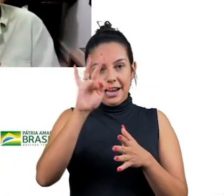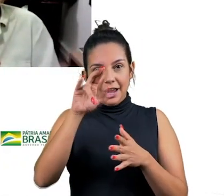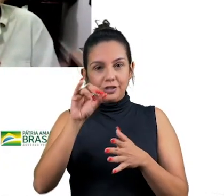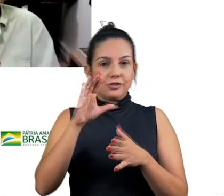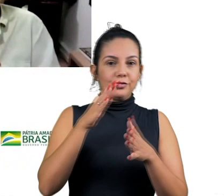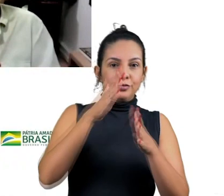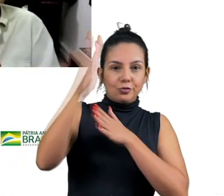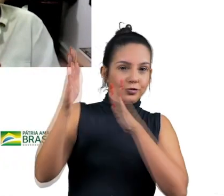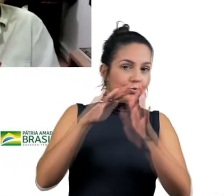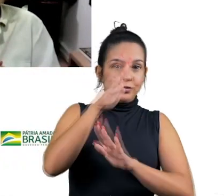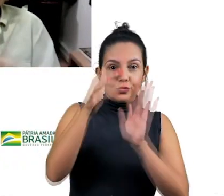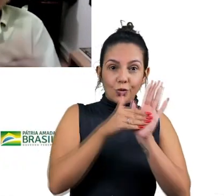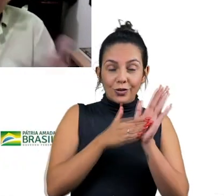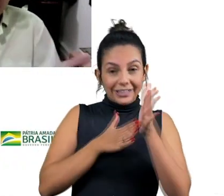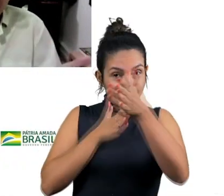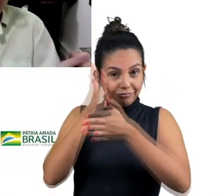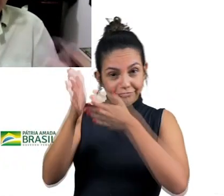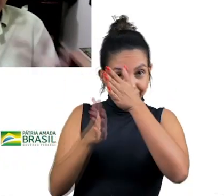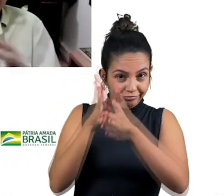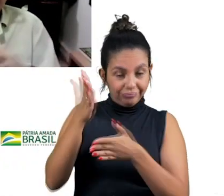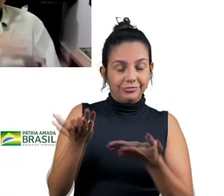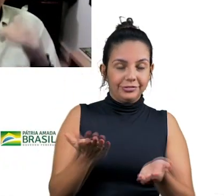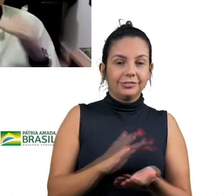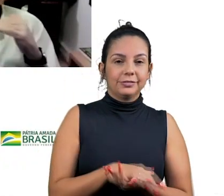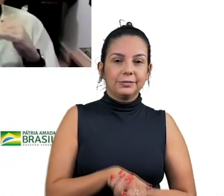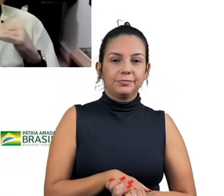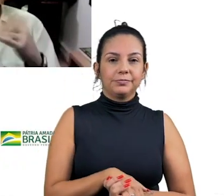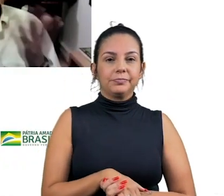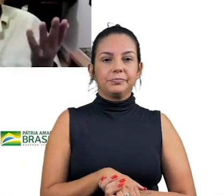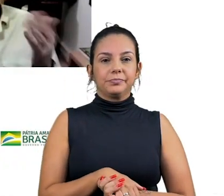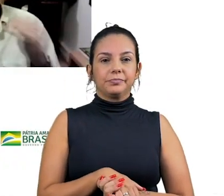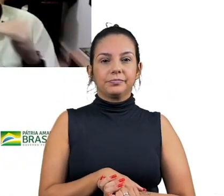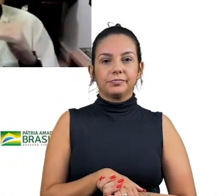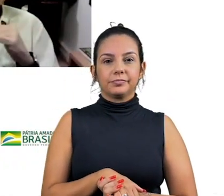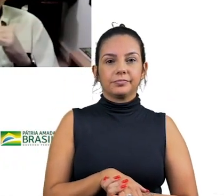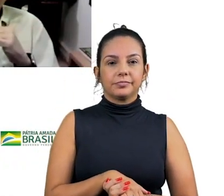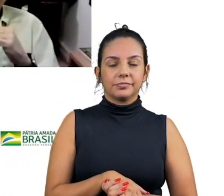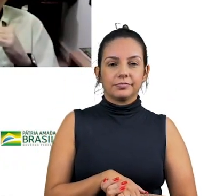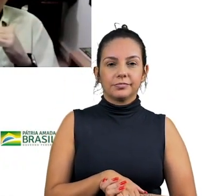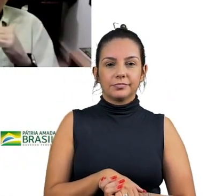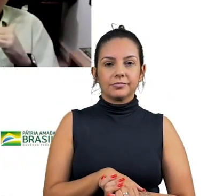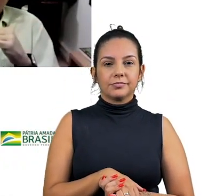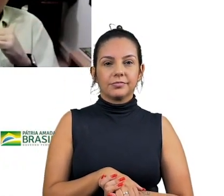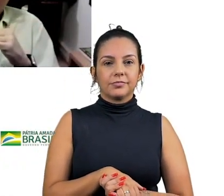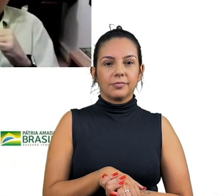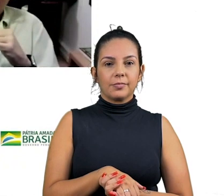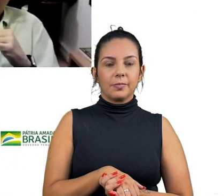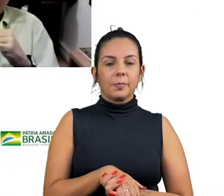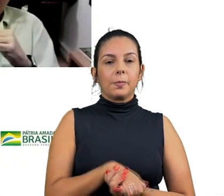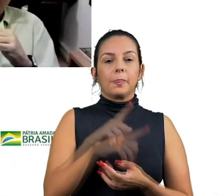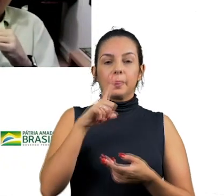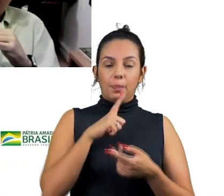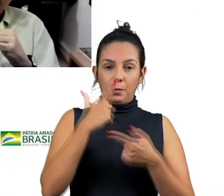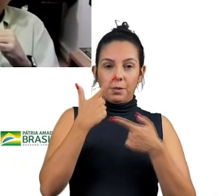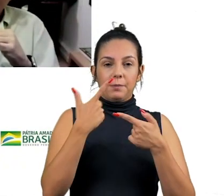cubanos são todos de direita. Pois é. Em Miami. Então você tem, exatamente. Então você tem uma